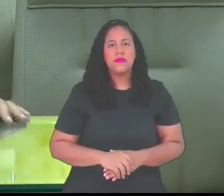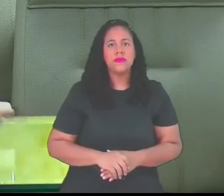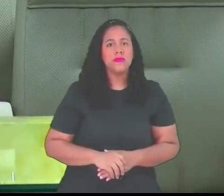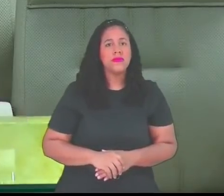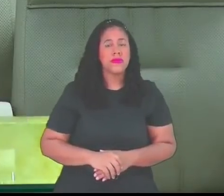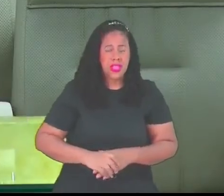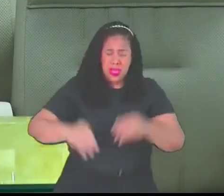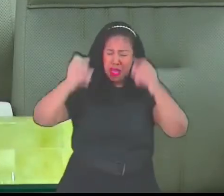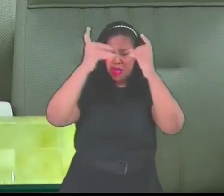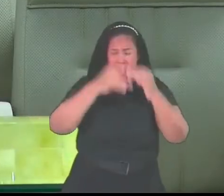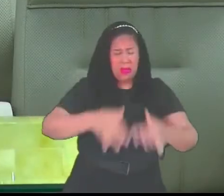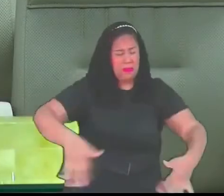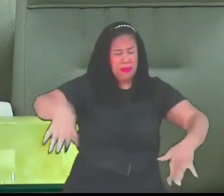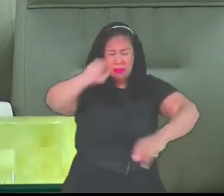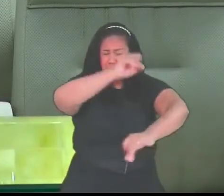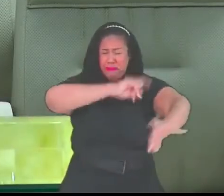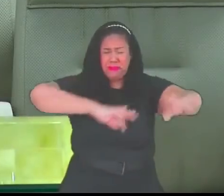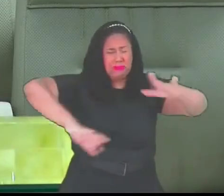Catástrofe,